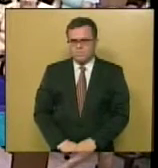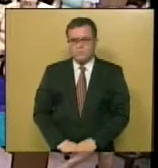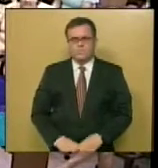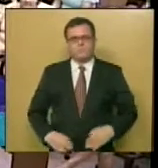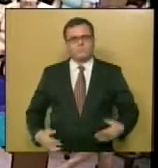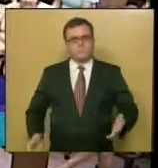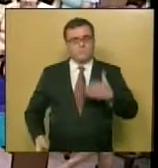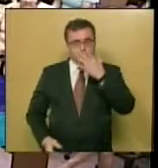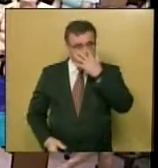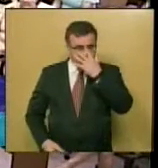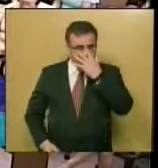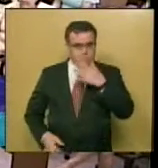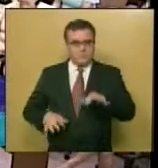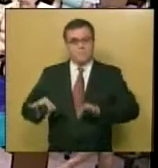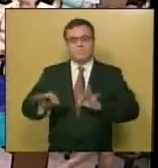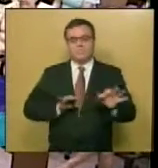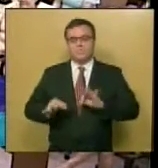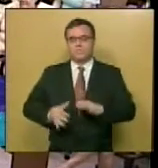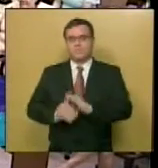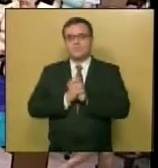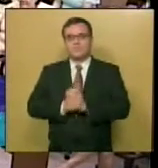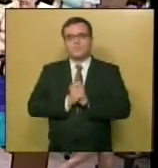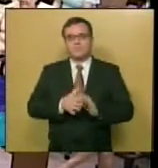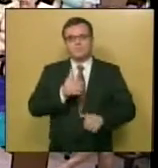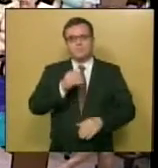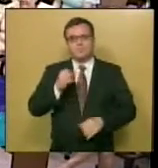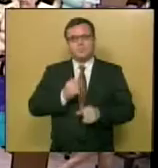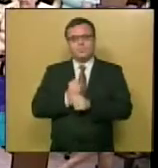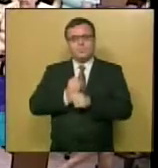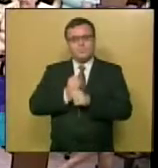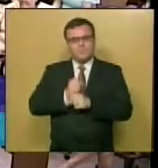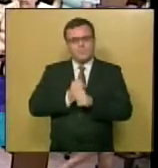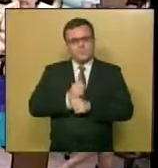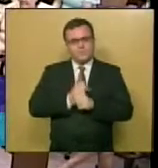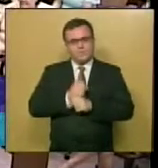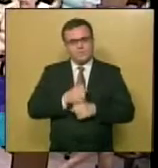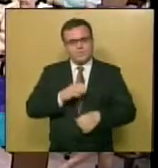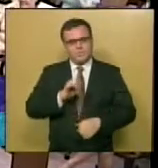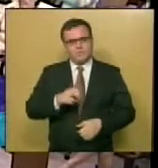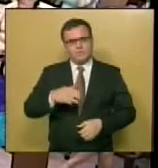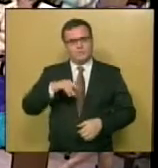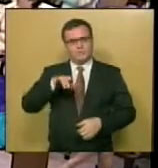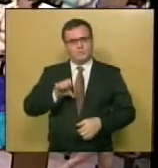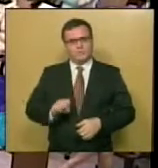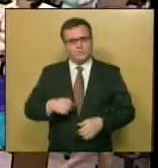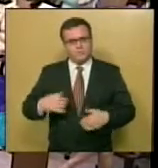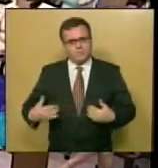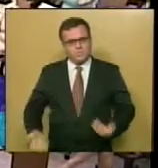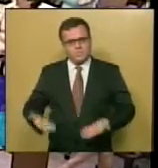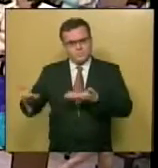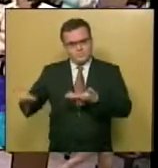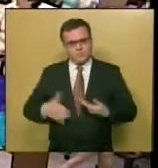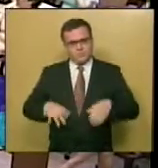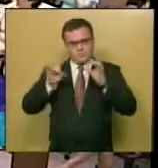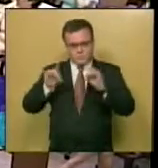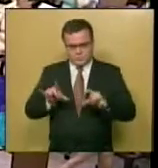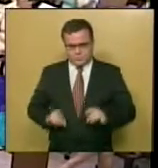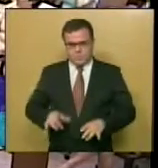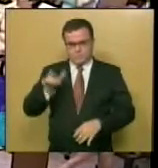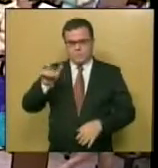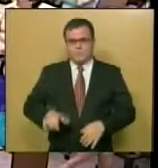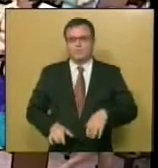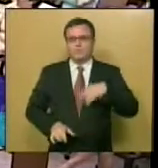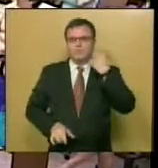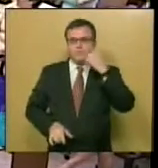Para obliterar o selo em homenagem ao centenário de Euclides Paes Mendonça, convidamos o excelentíssimo senhor